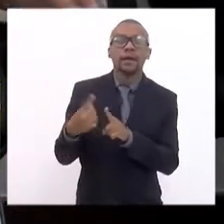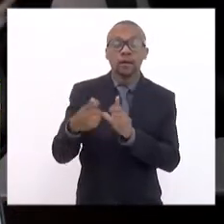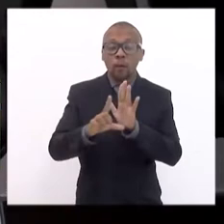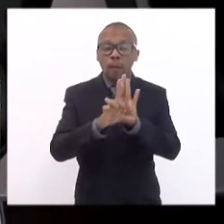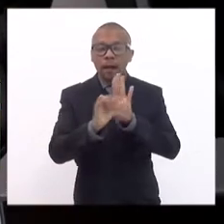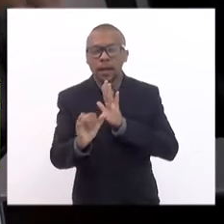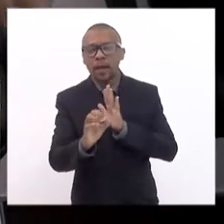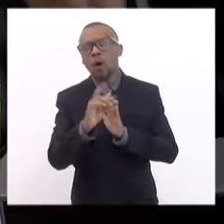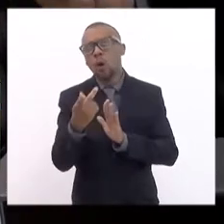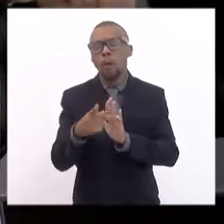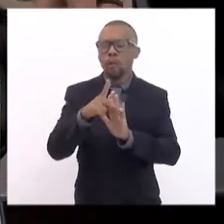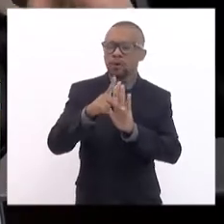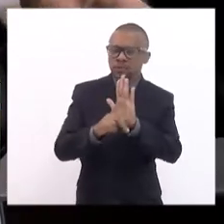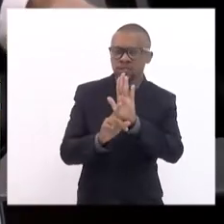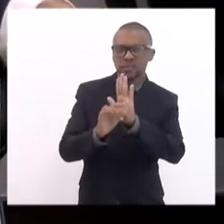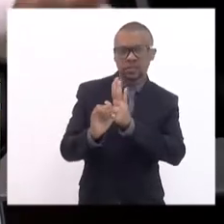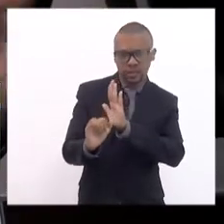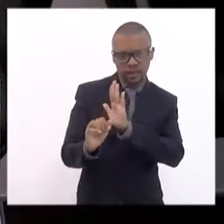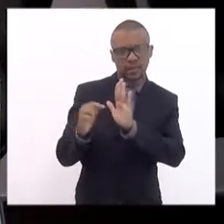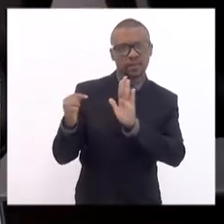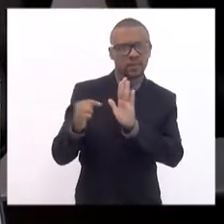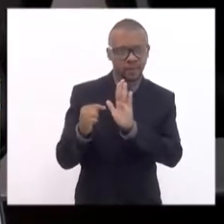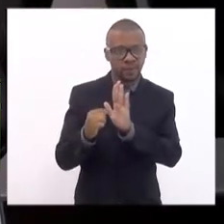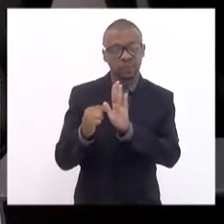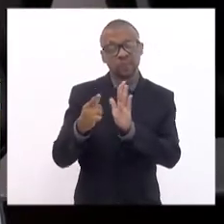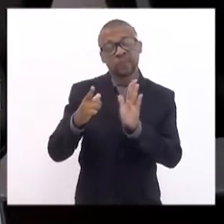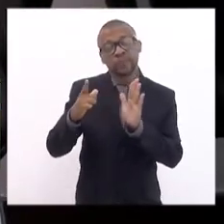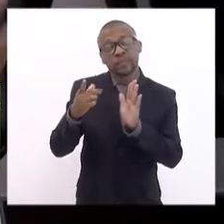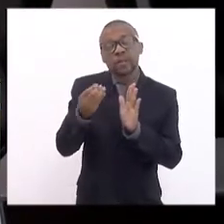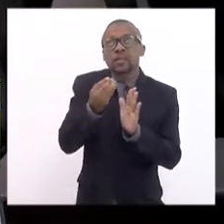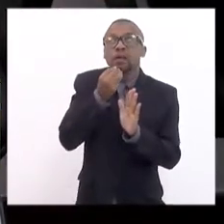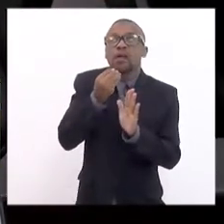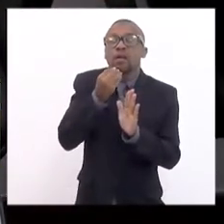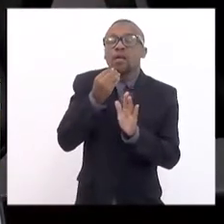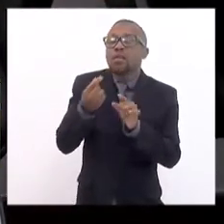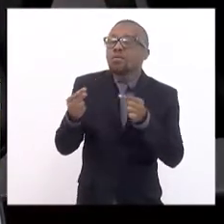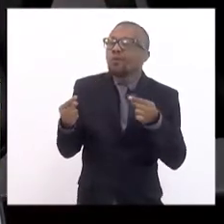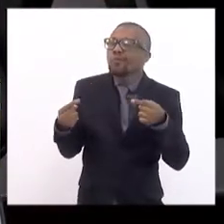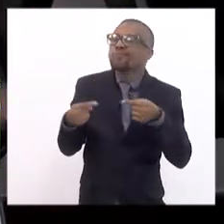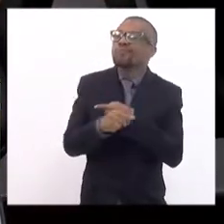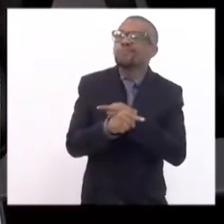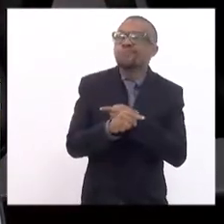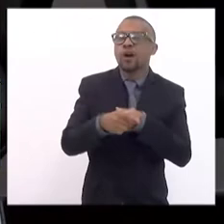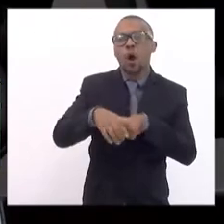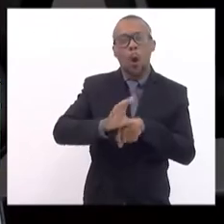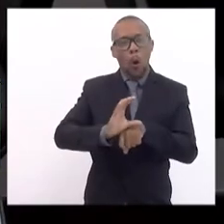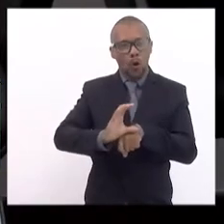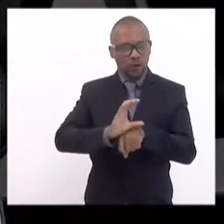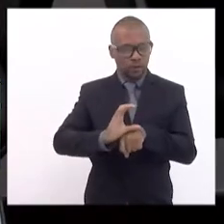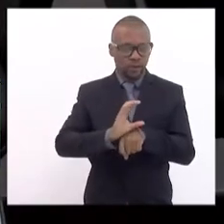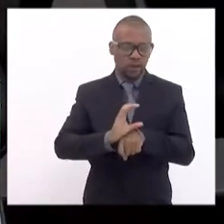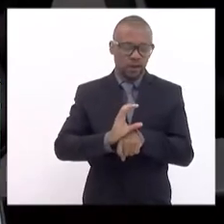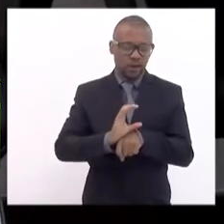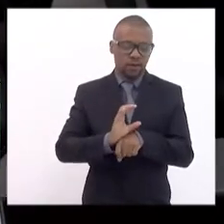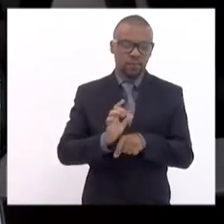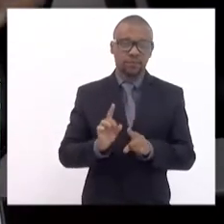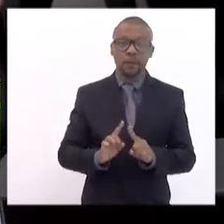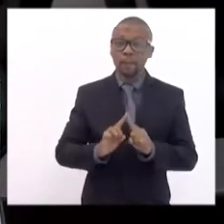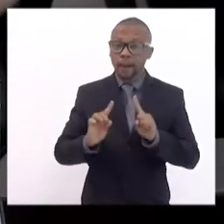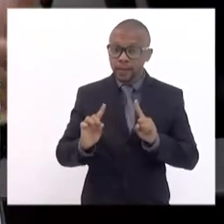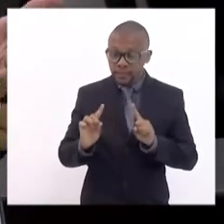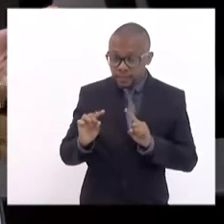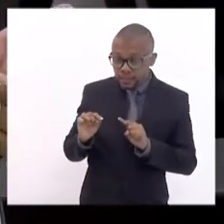um determinado projeto de lei, no caso, seria inconstitucional. Mas depois que o governador faz